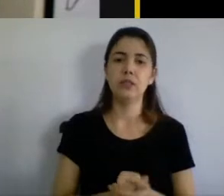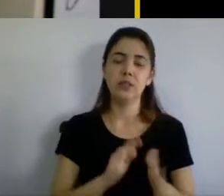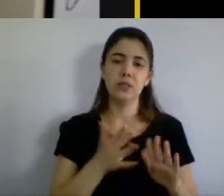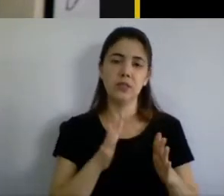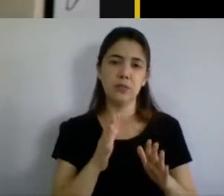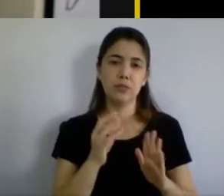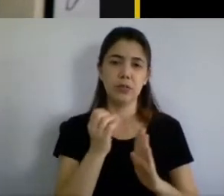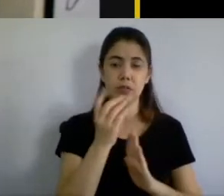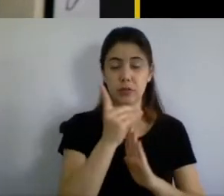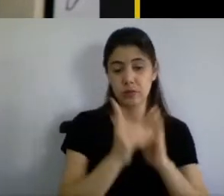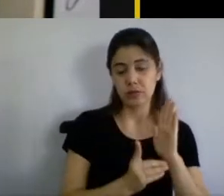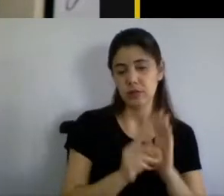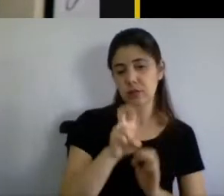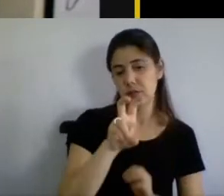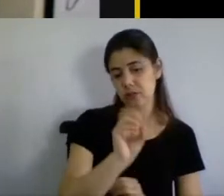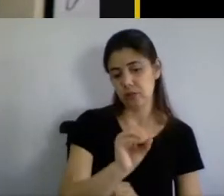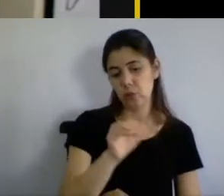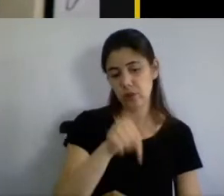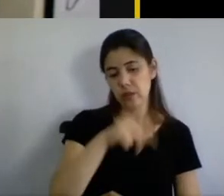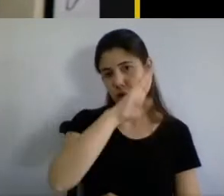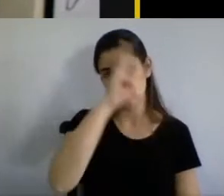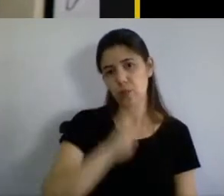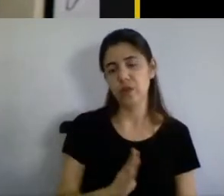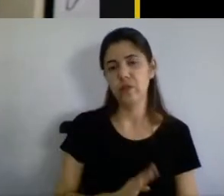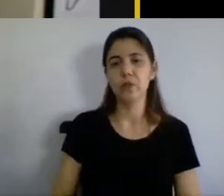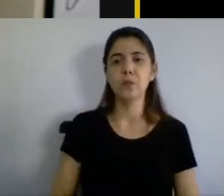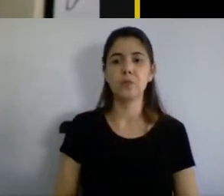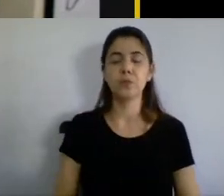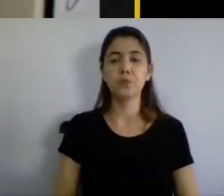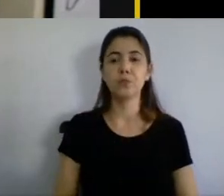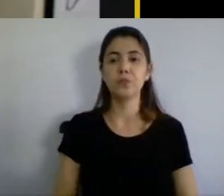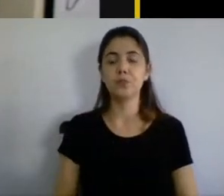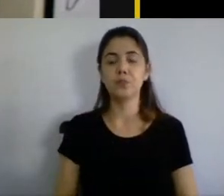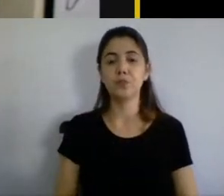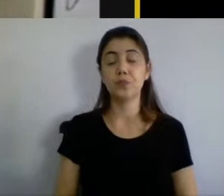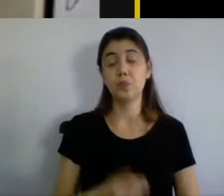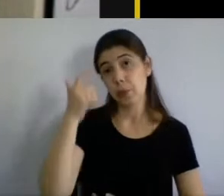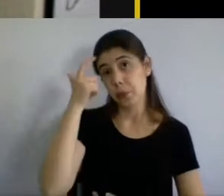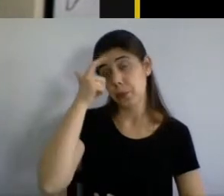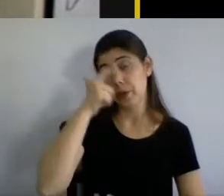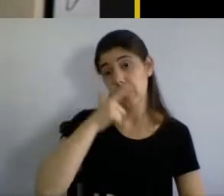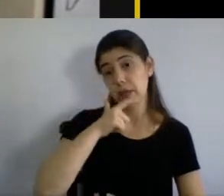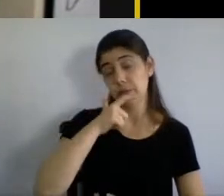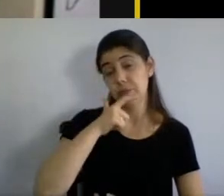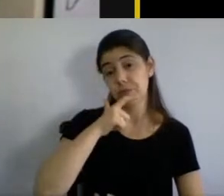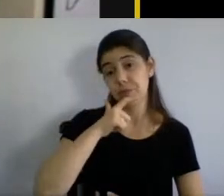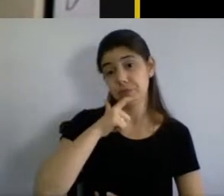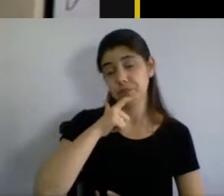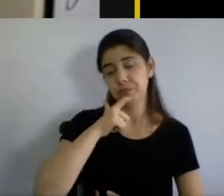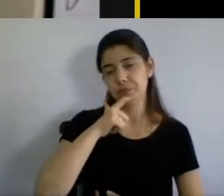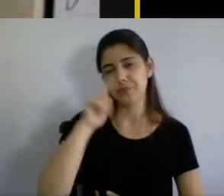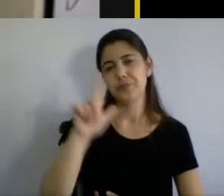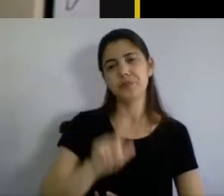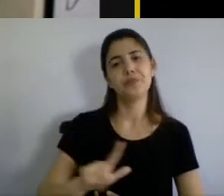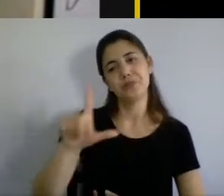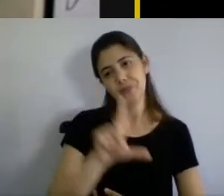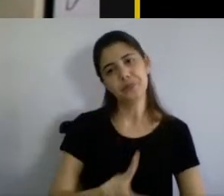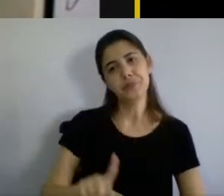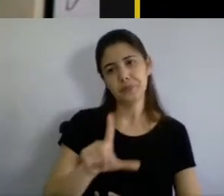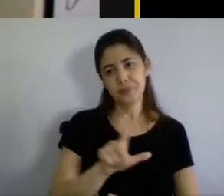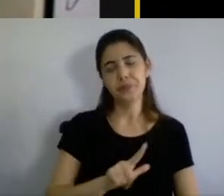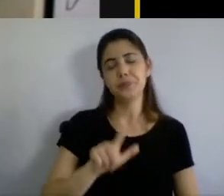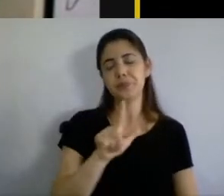no Brasil, é claro. E eu acho que a literatura dele é uma literatura